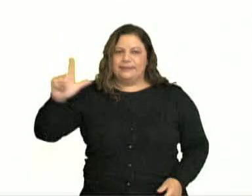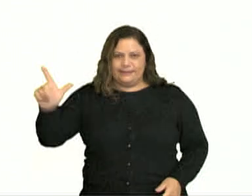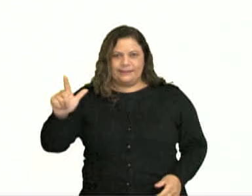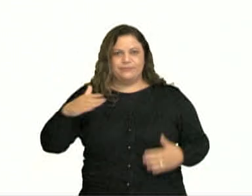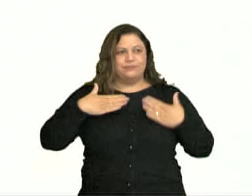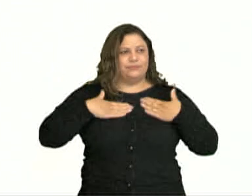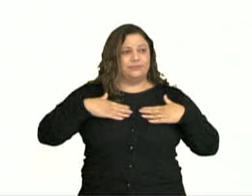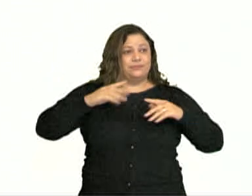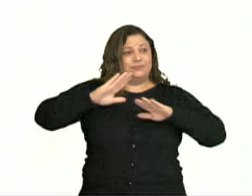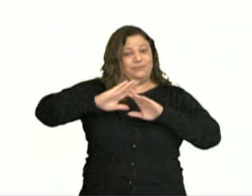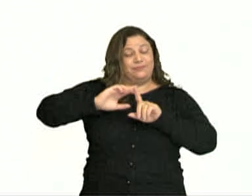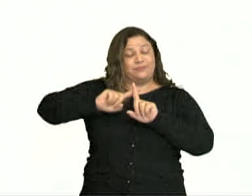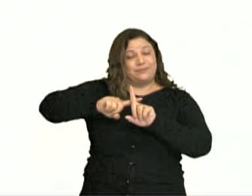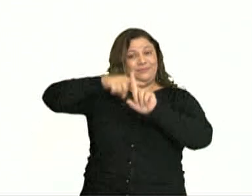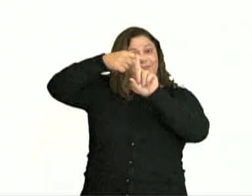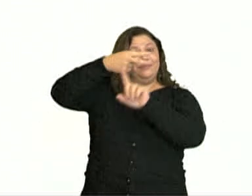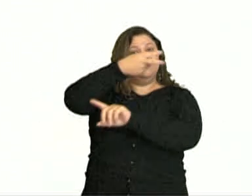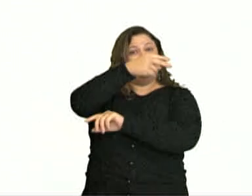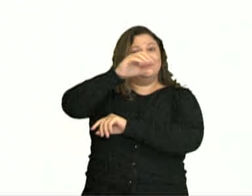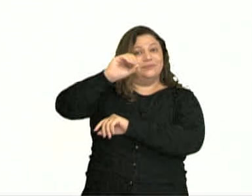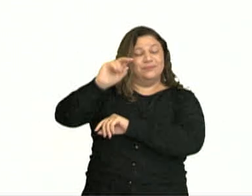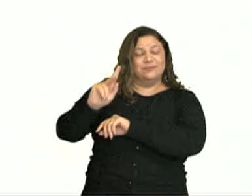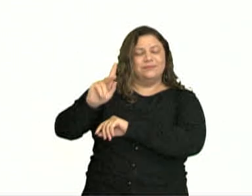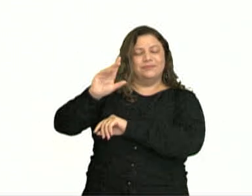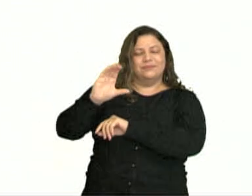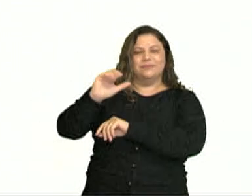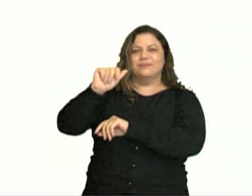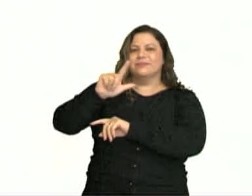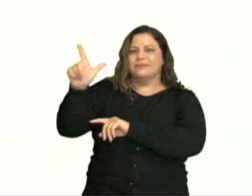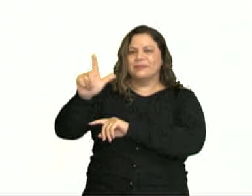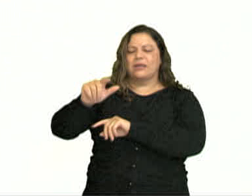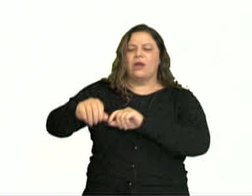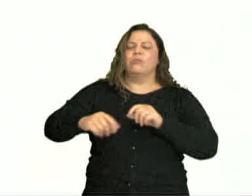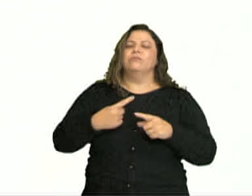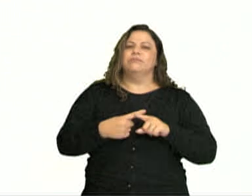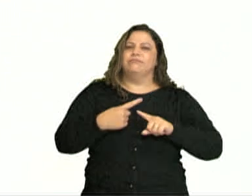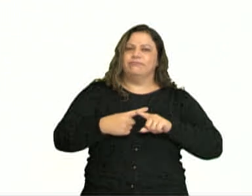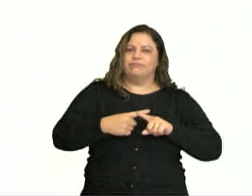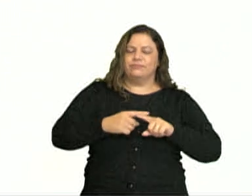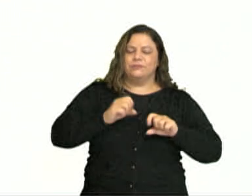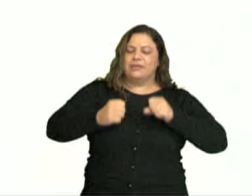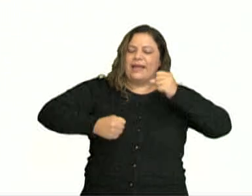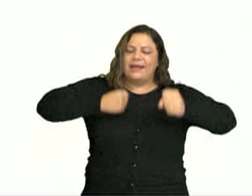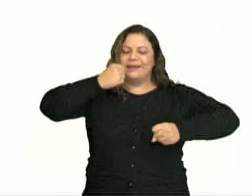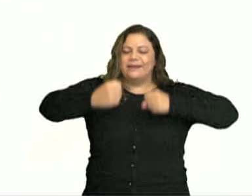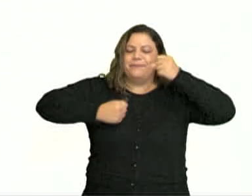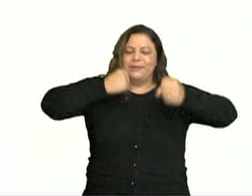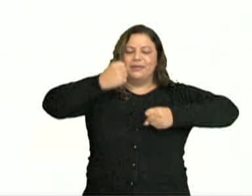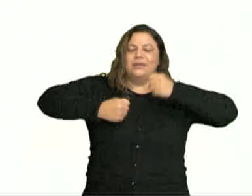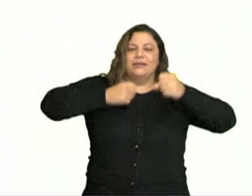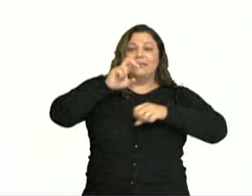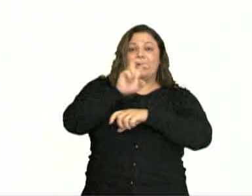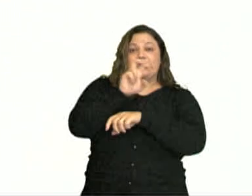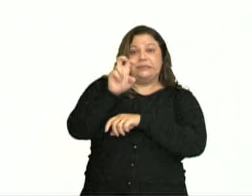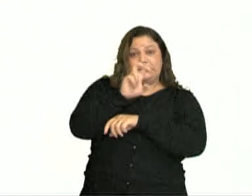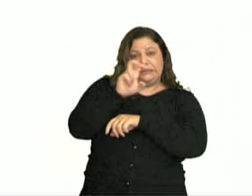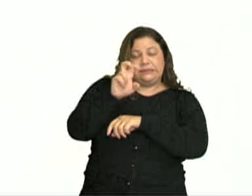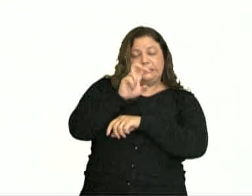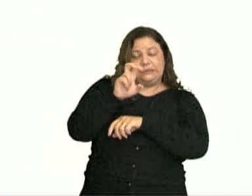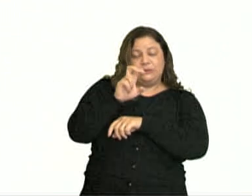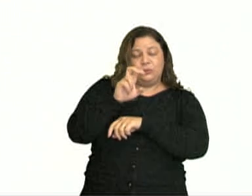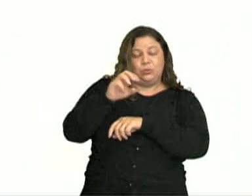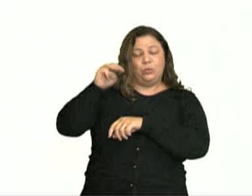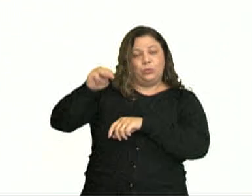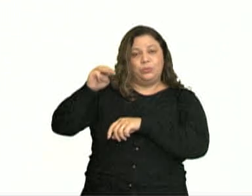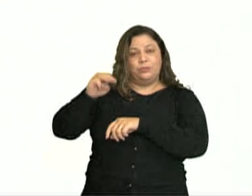durante um esforço vigoroso, explicando que a caminhada queima aproximadamente 5 calorias por minuto e a corrida 15